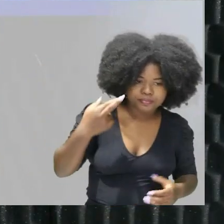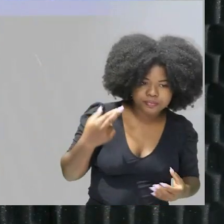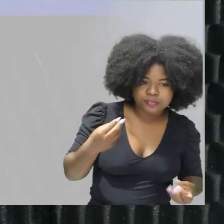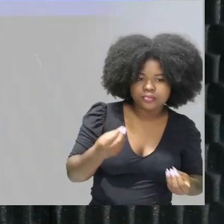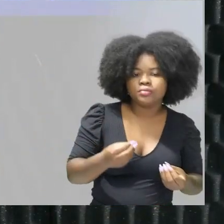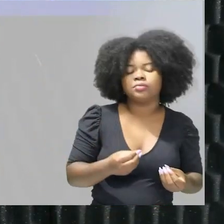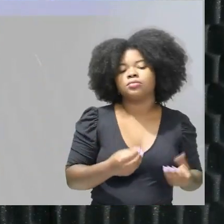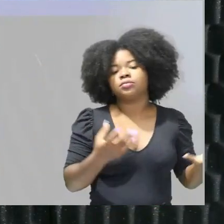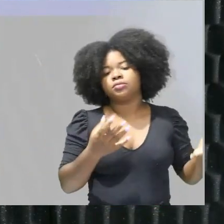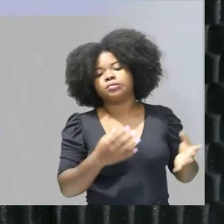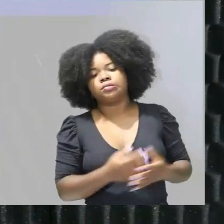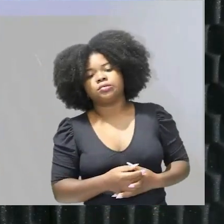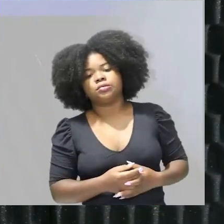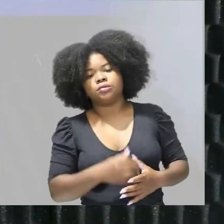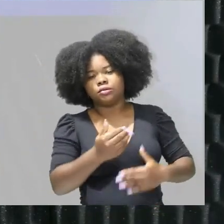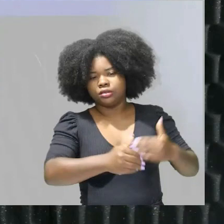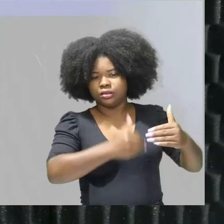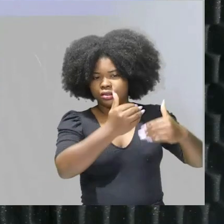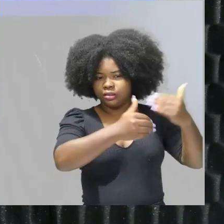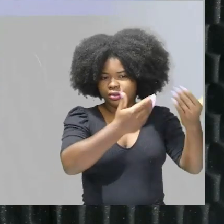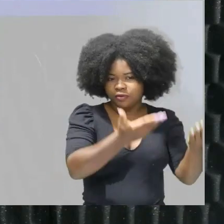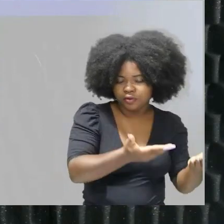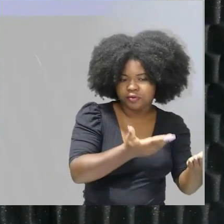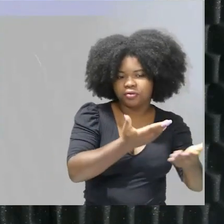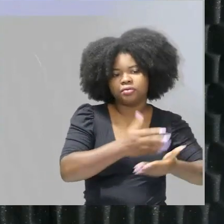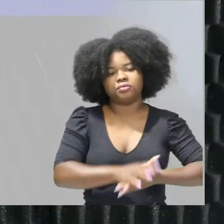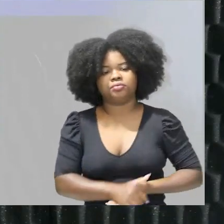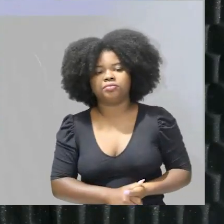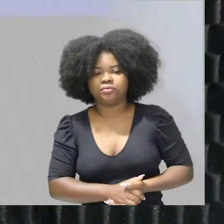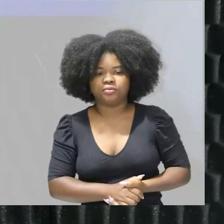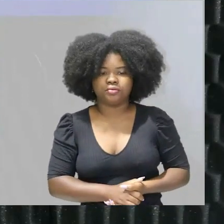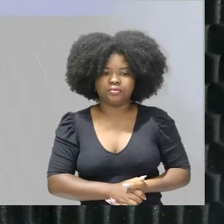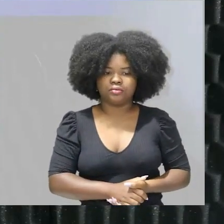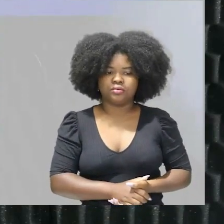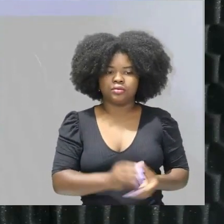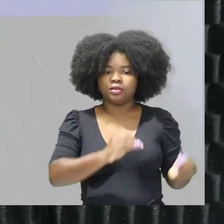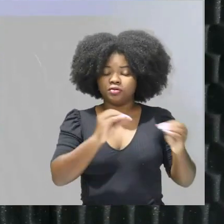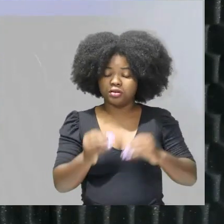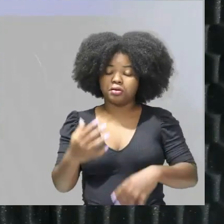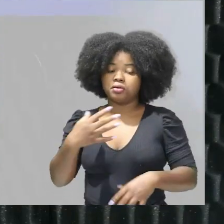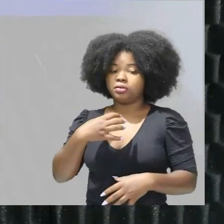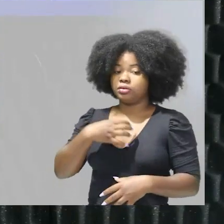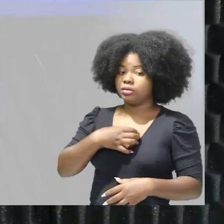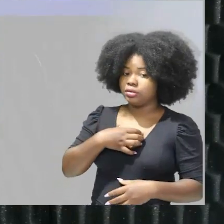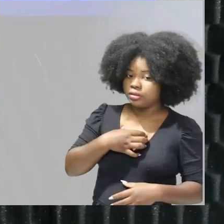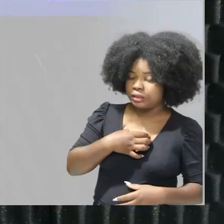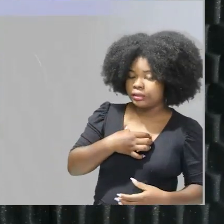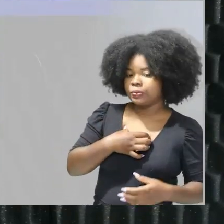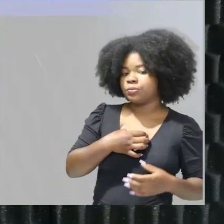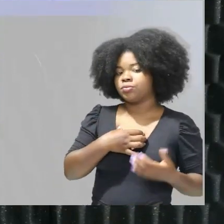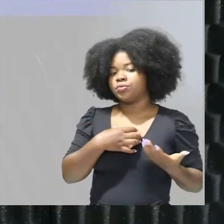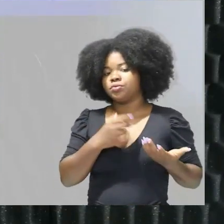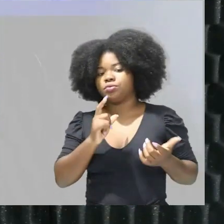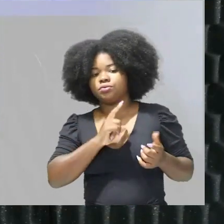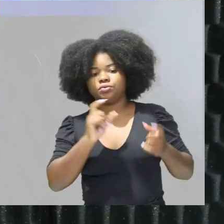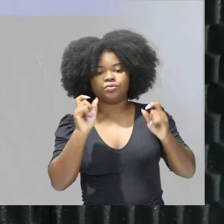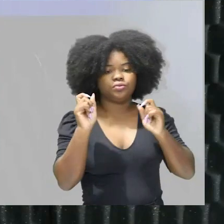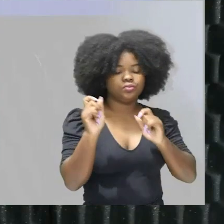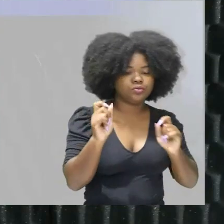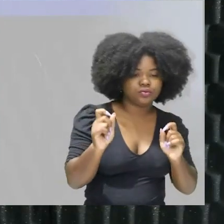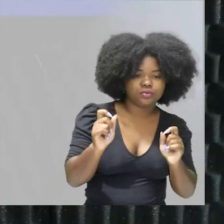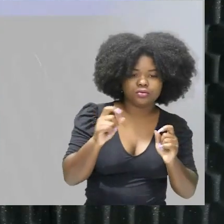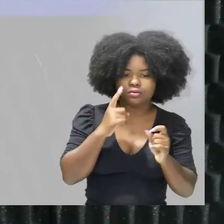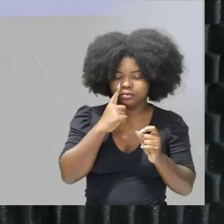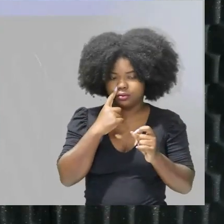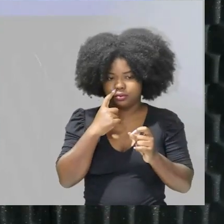construção de elementos aí você posta sentidos você vai ali através